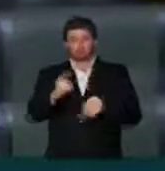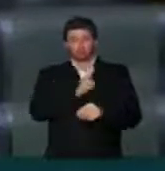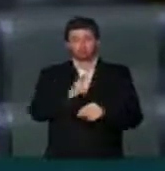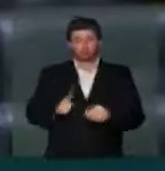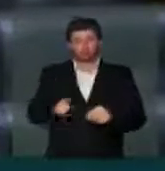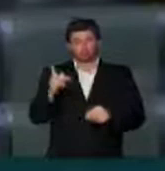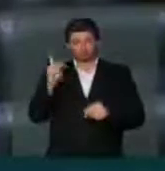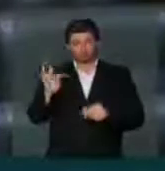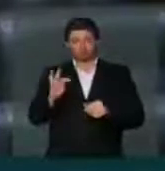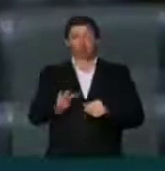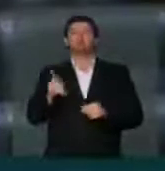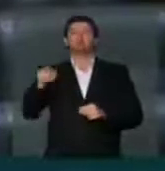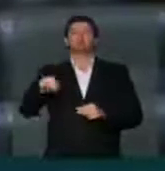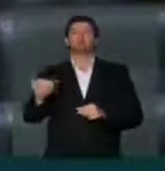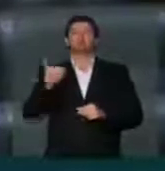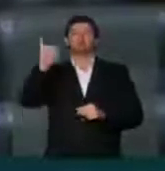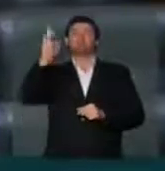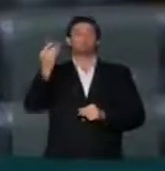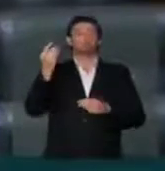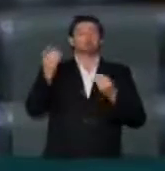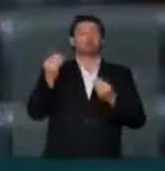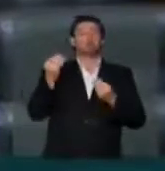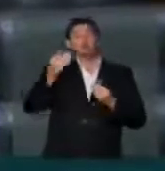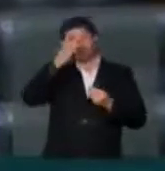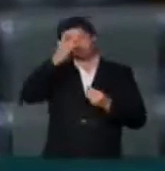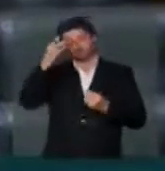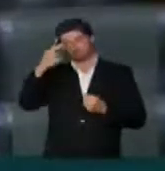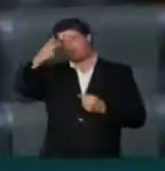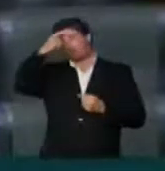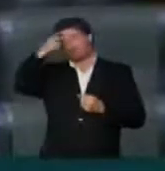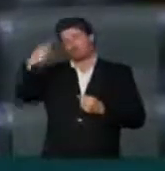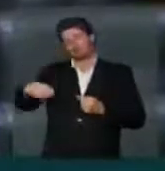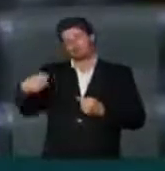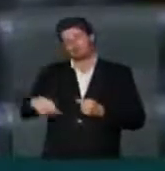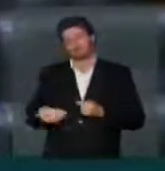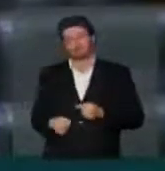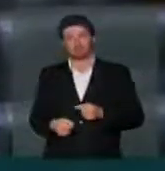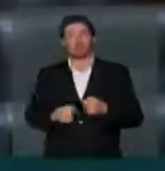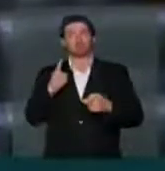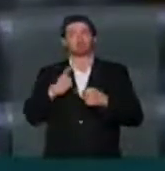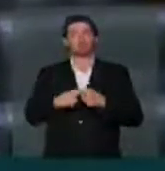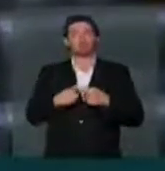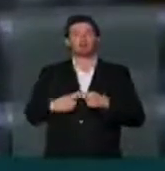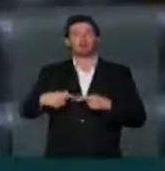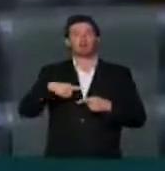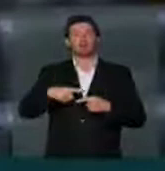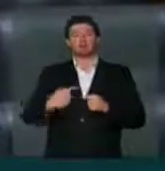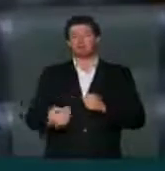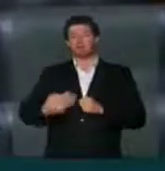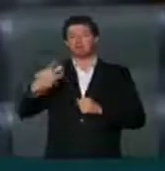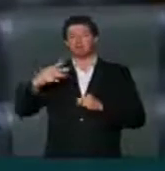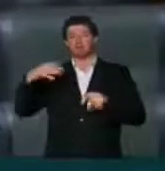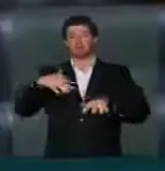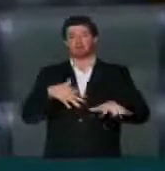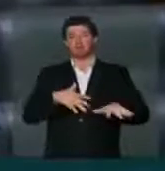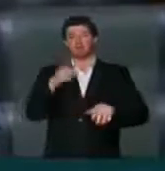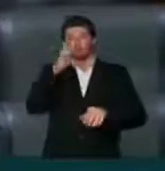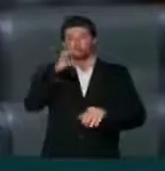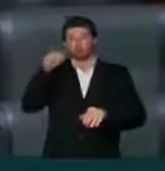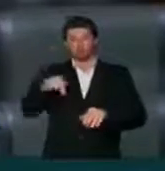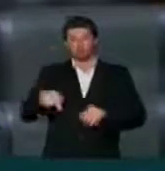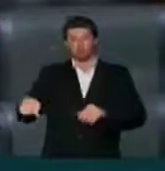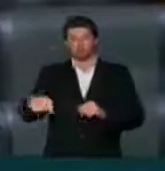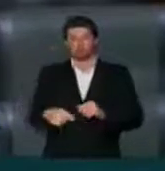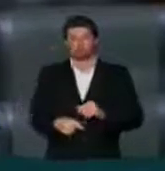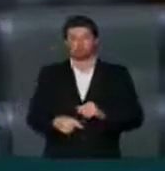PT é muito importante para que as pessoas tenham consciência porque existiu a terceira marcha nesse domingo. A